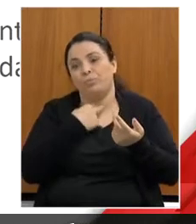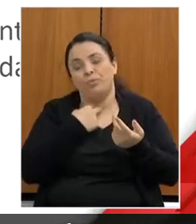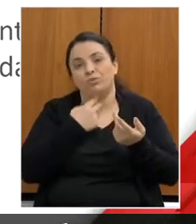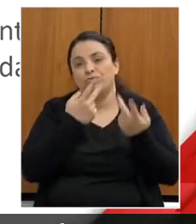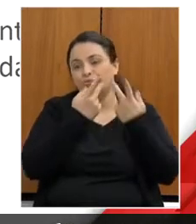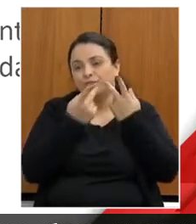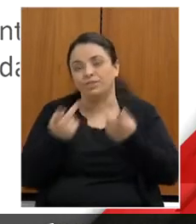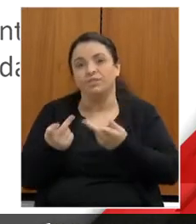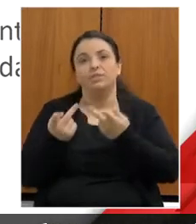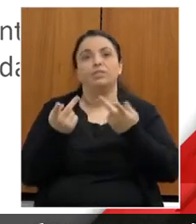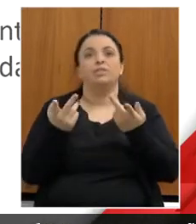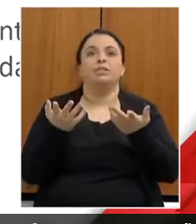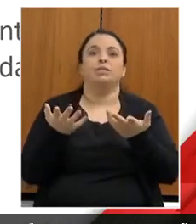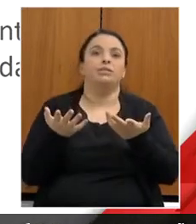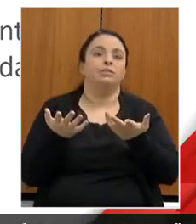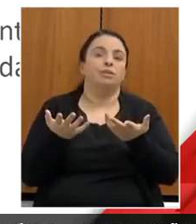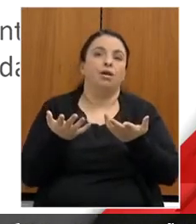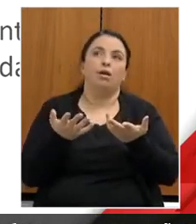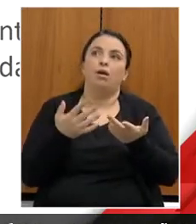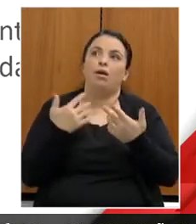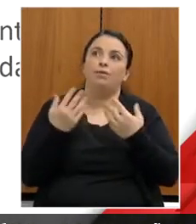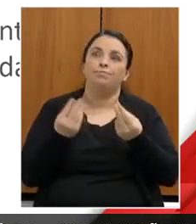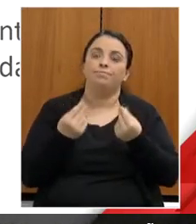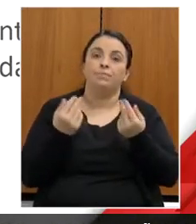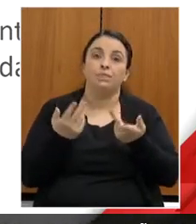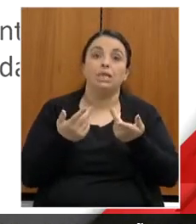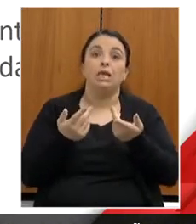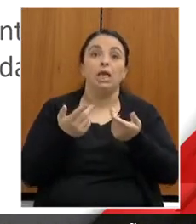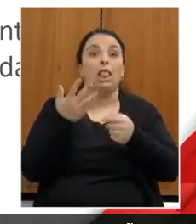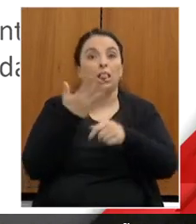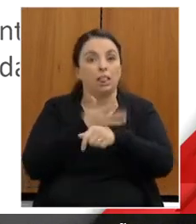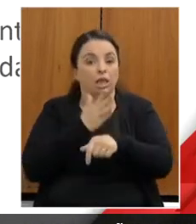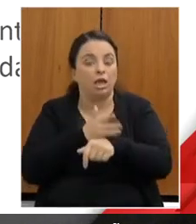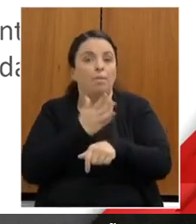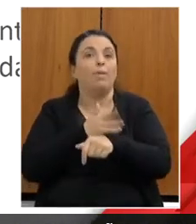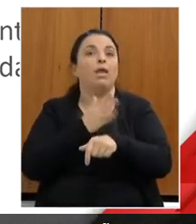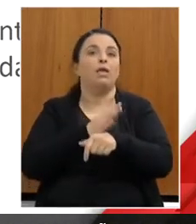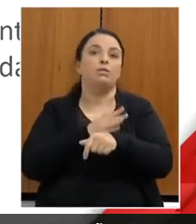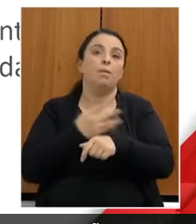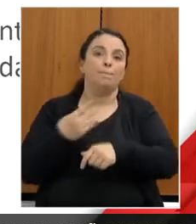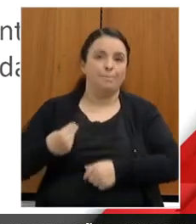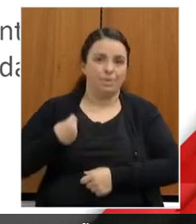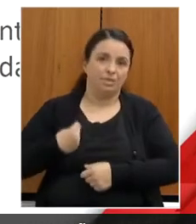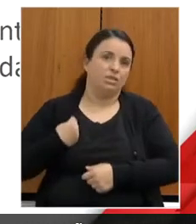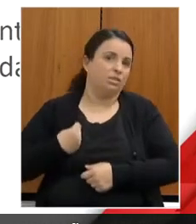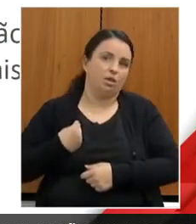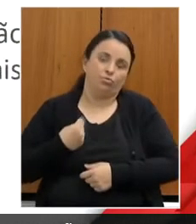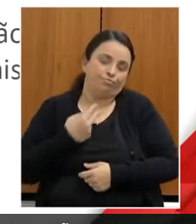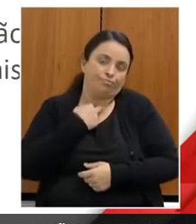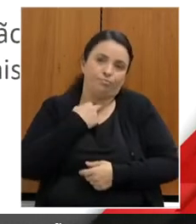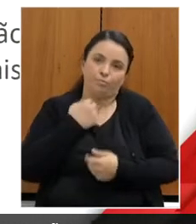capacitações presenciais. Pode passar.